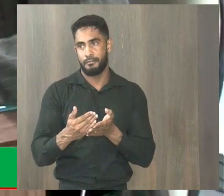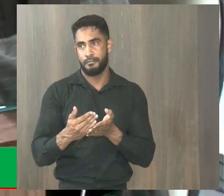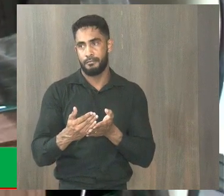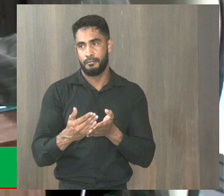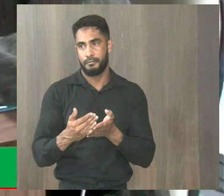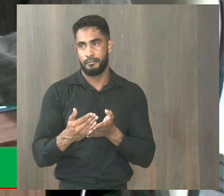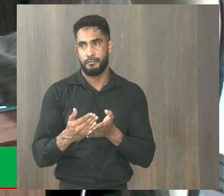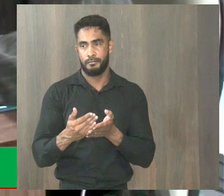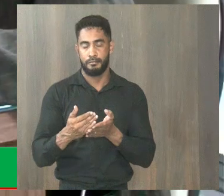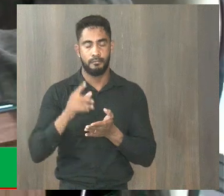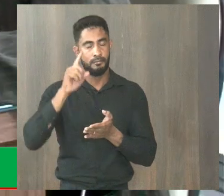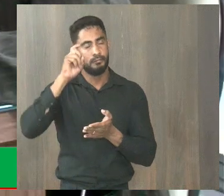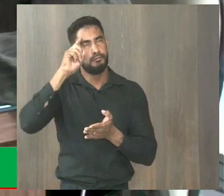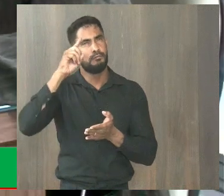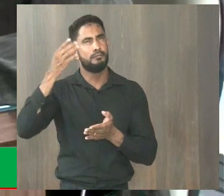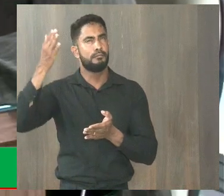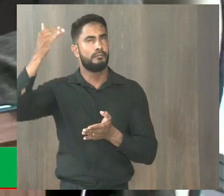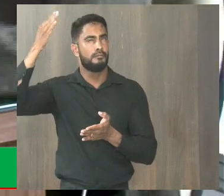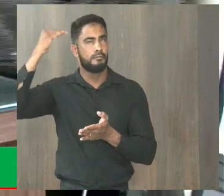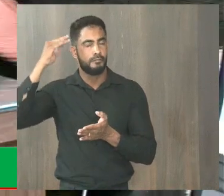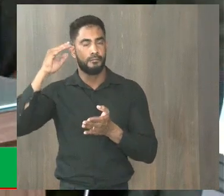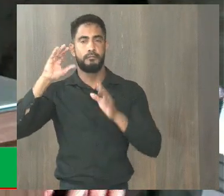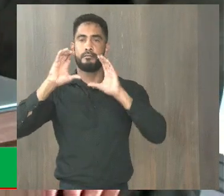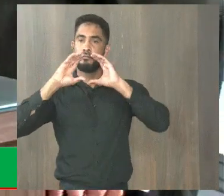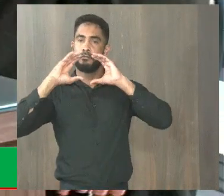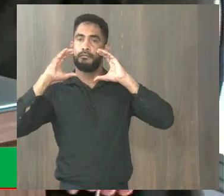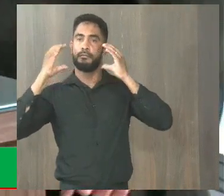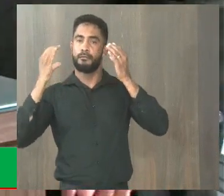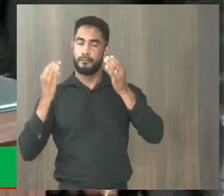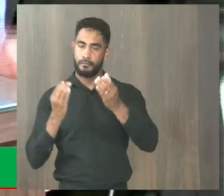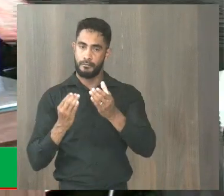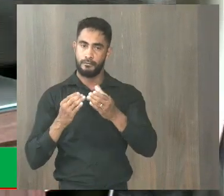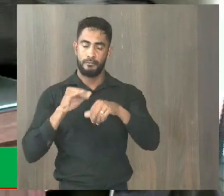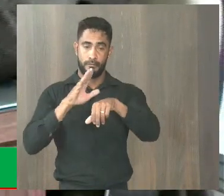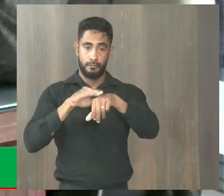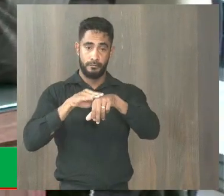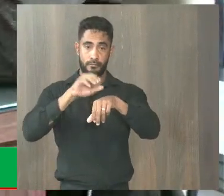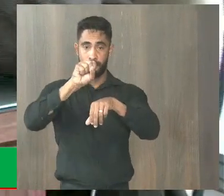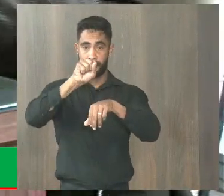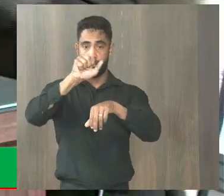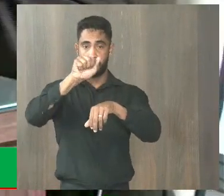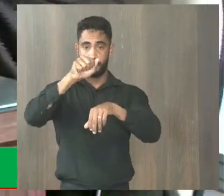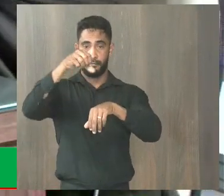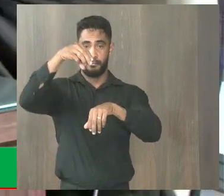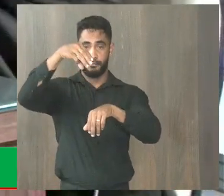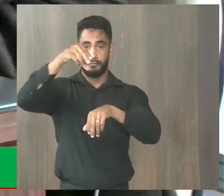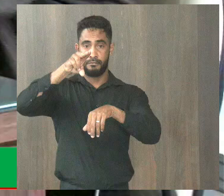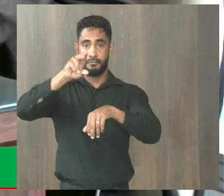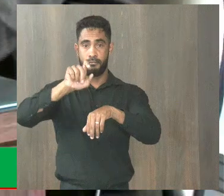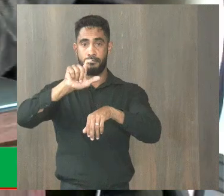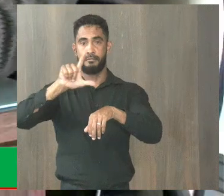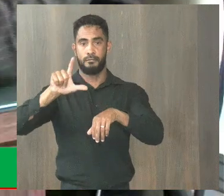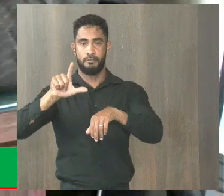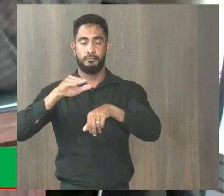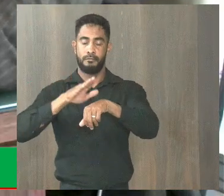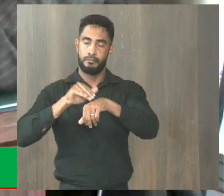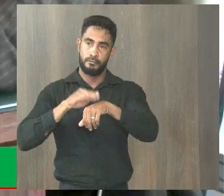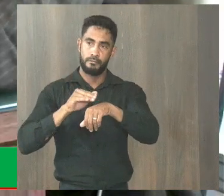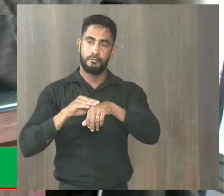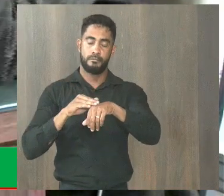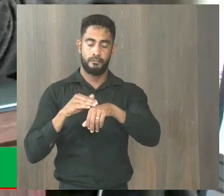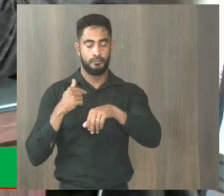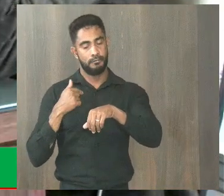estávamos no Parque de Exposição, onde o Zé chamou o Samuel e me chamou numa conversa, e